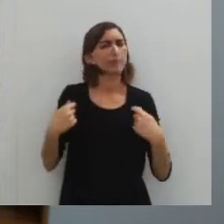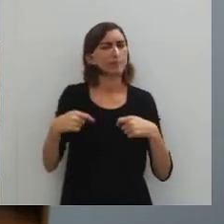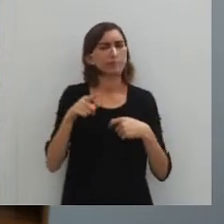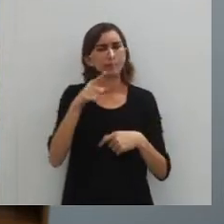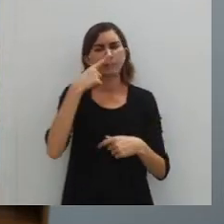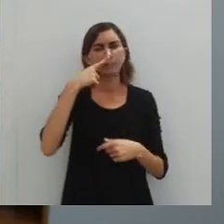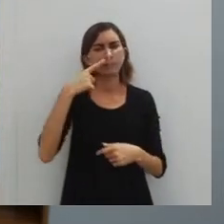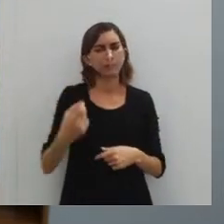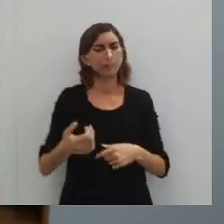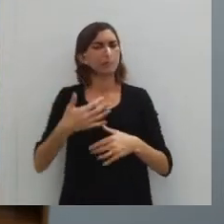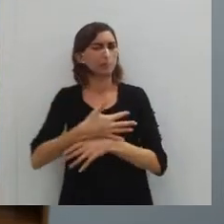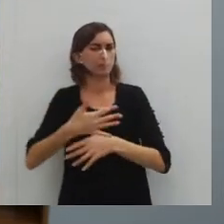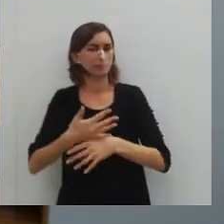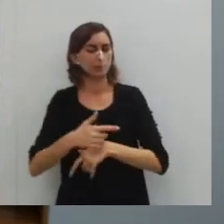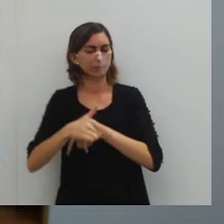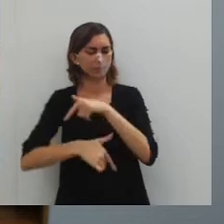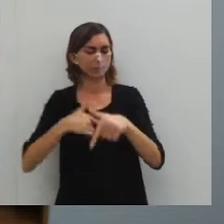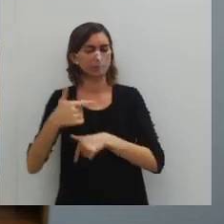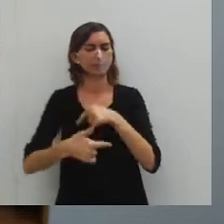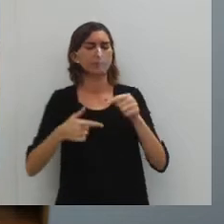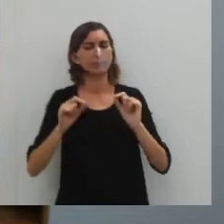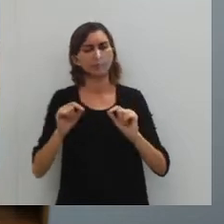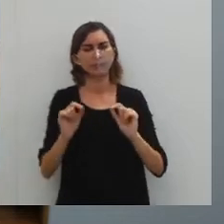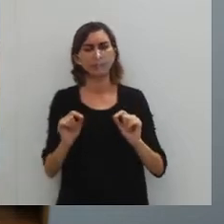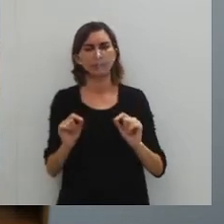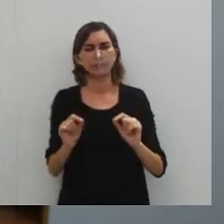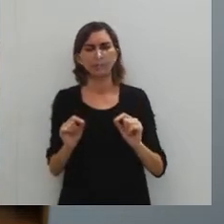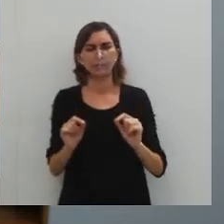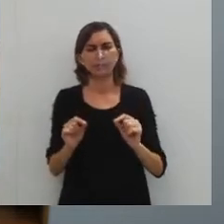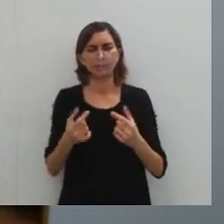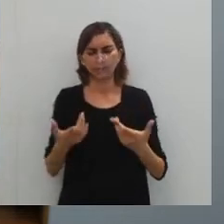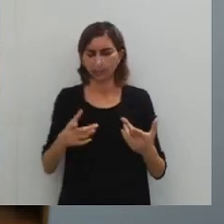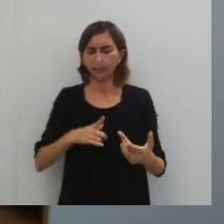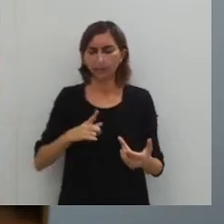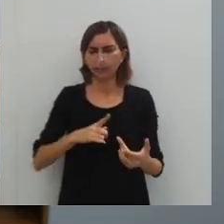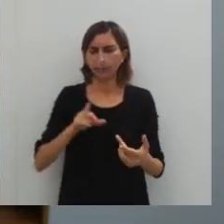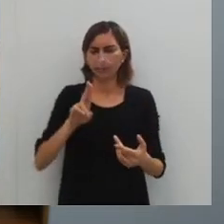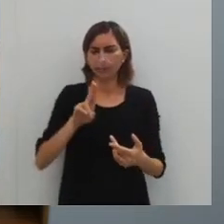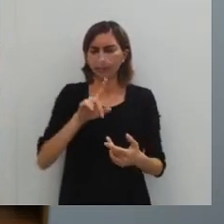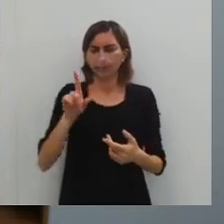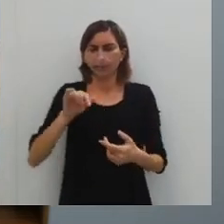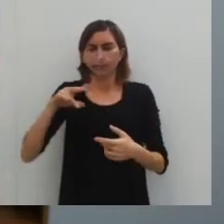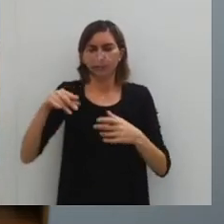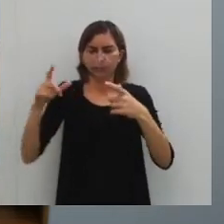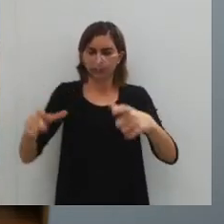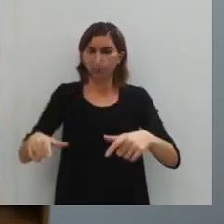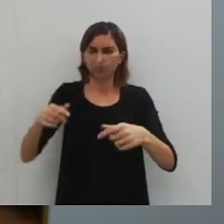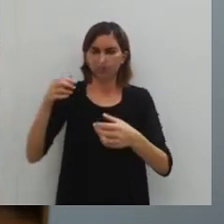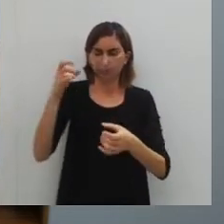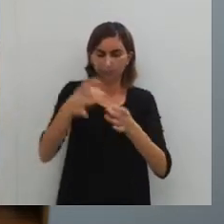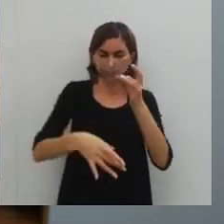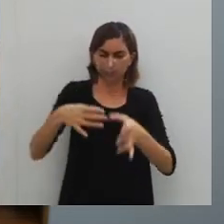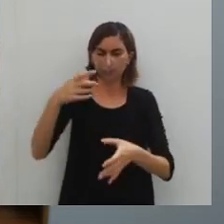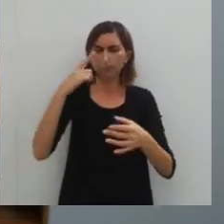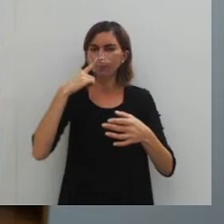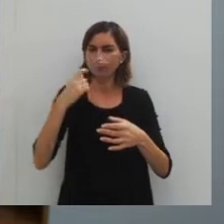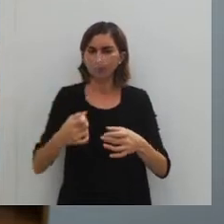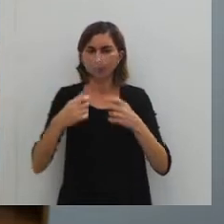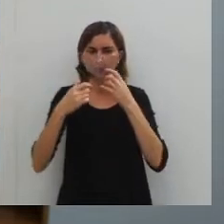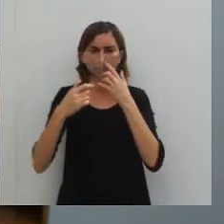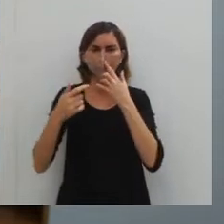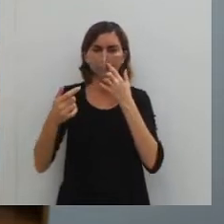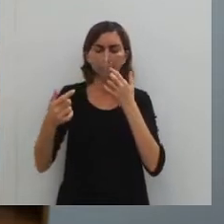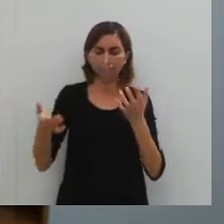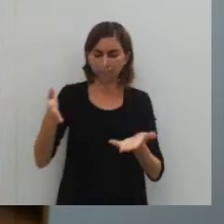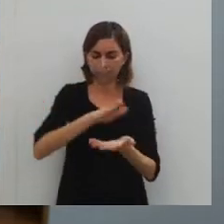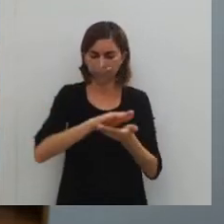lixo urbano? A gente trabalhar na questão de se ter usinas de compostagem, aterros sanitários